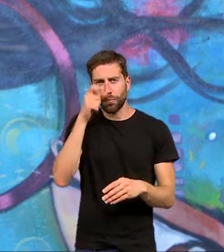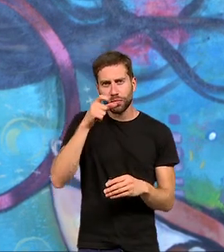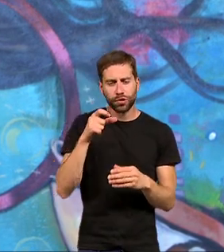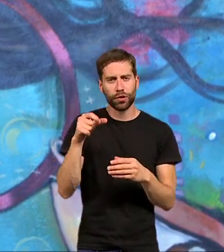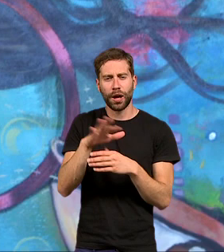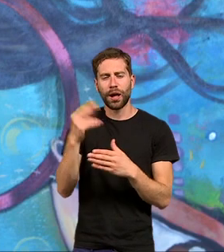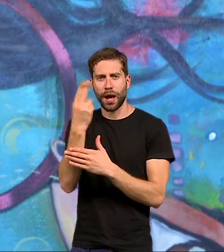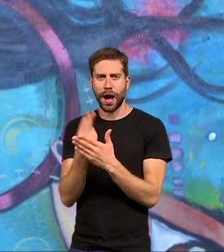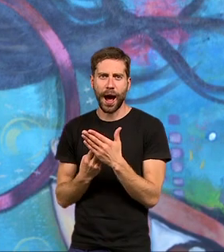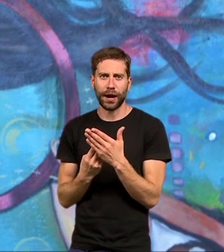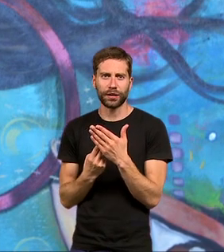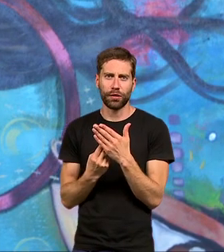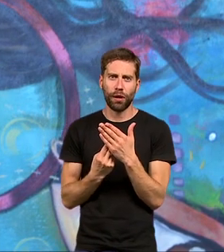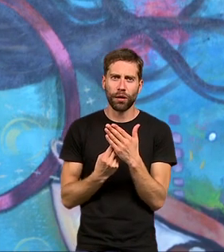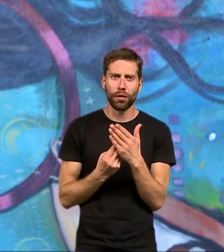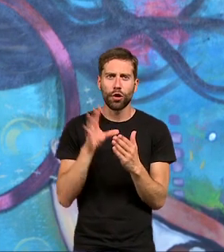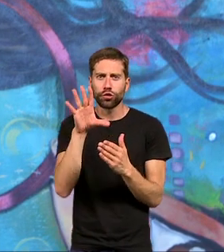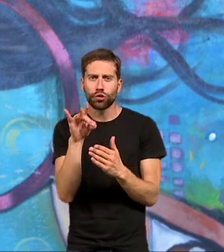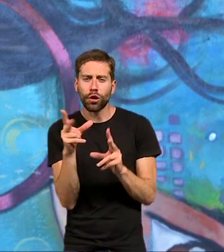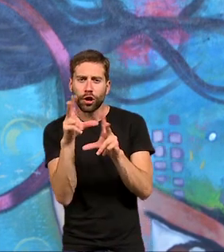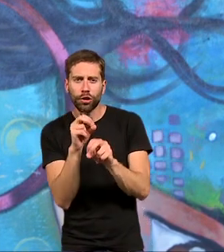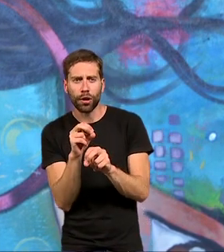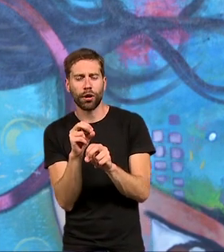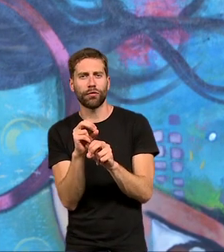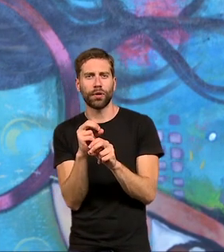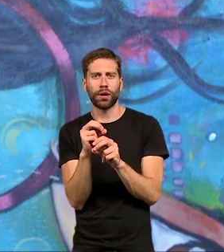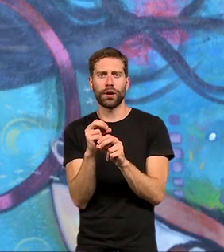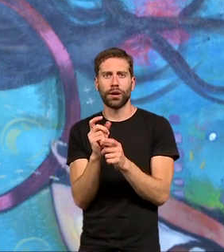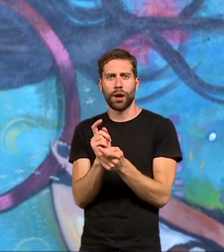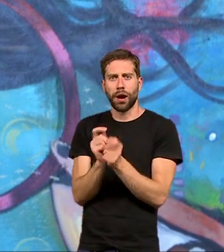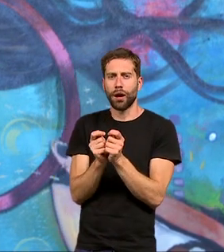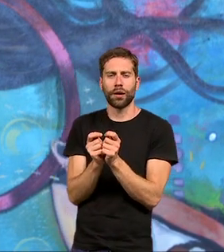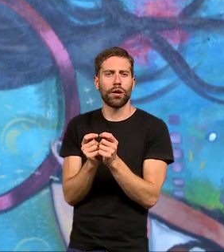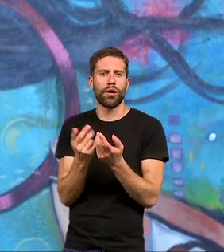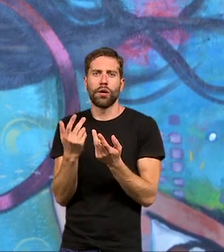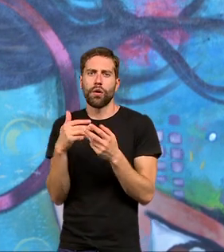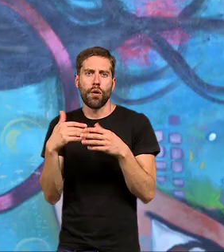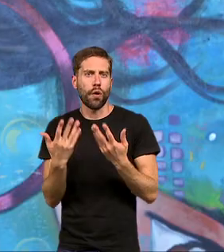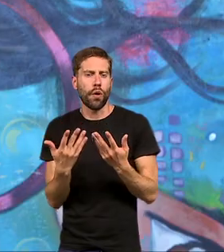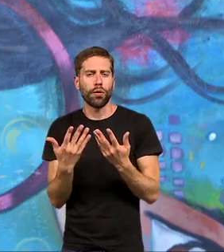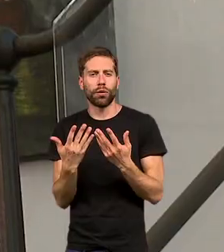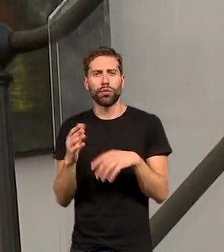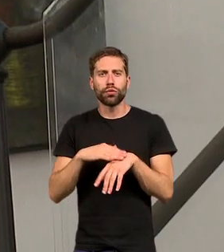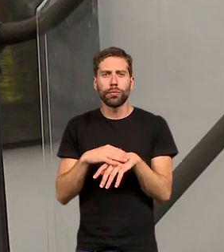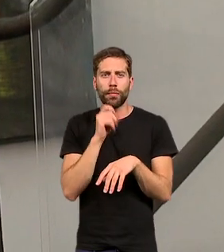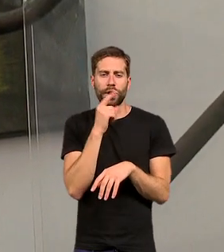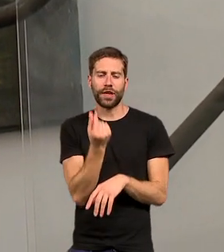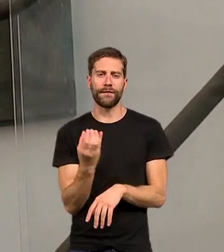que não mudam porque com medo de não conseguirem viver da sua arte e não pagar as suas contas no final do mês.